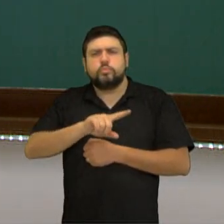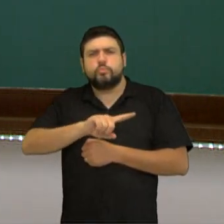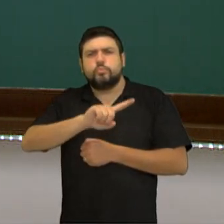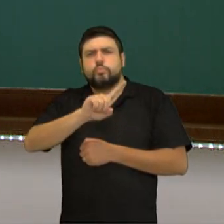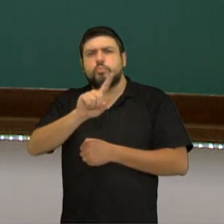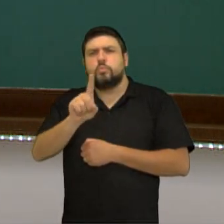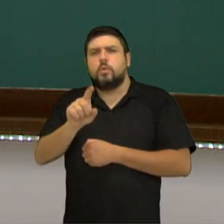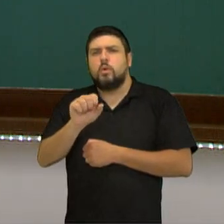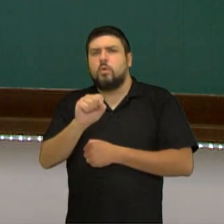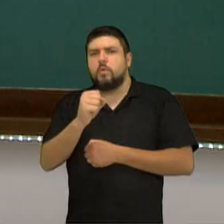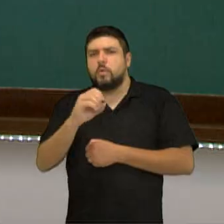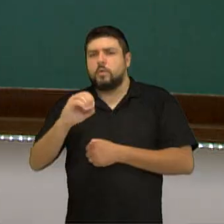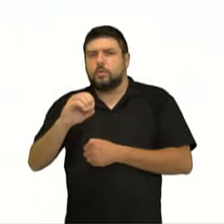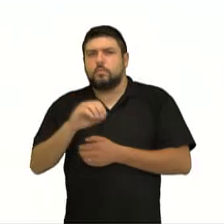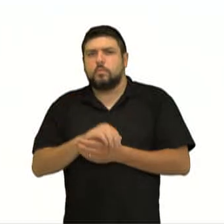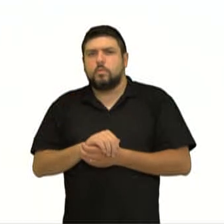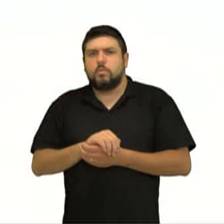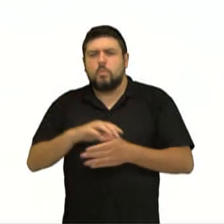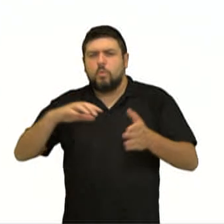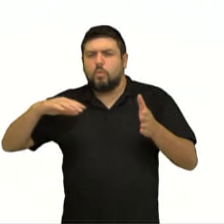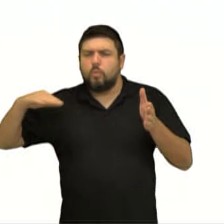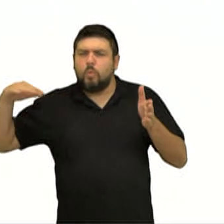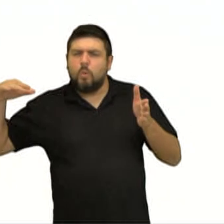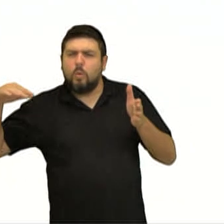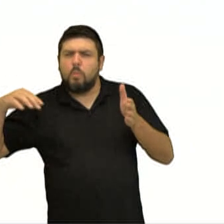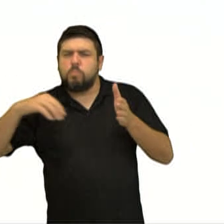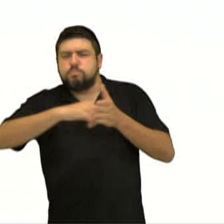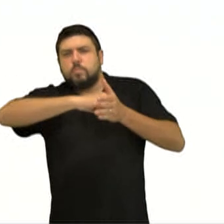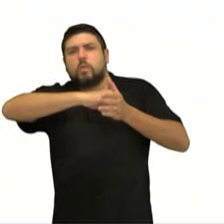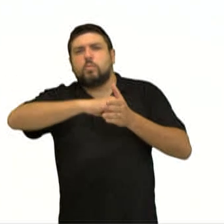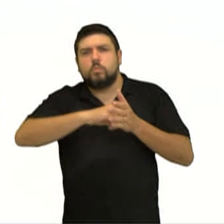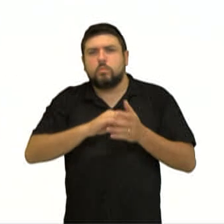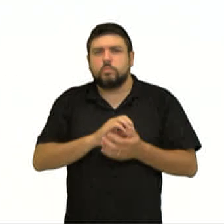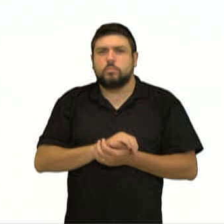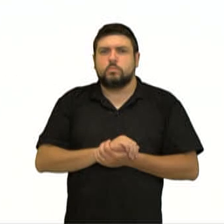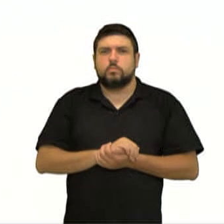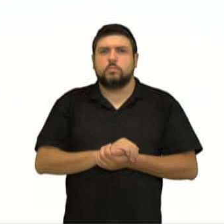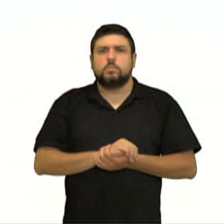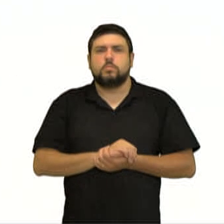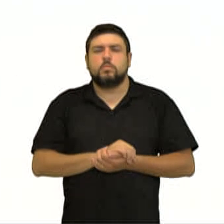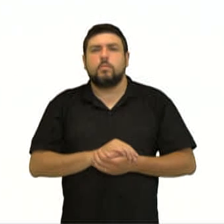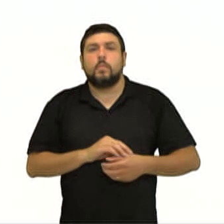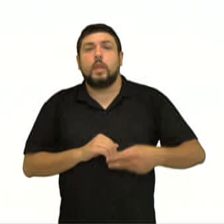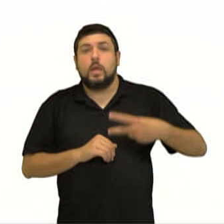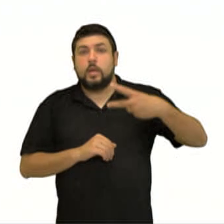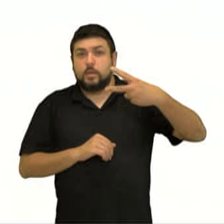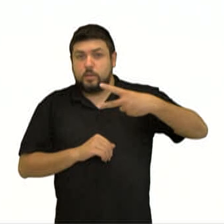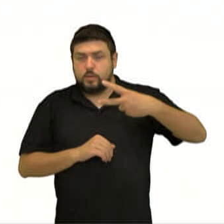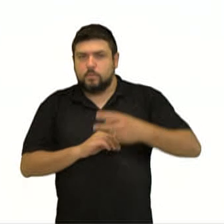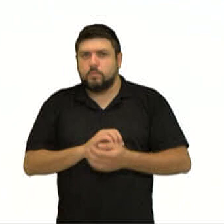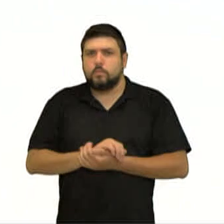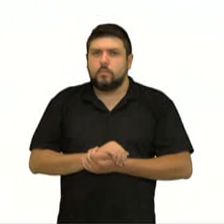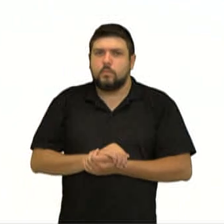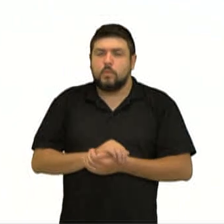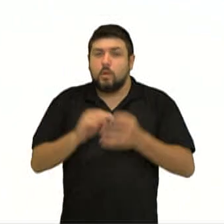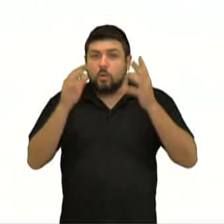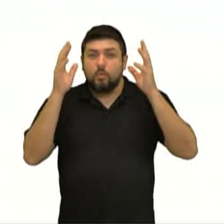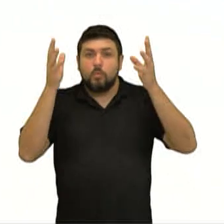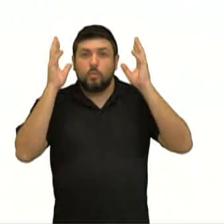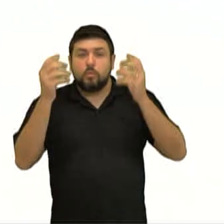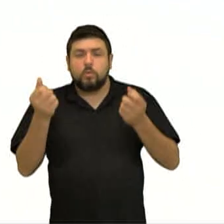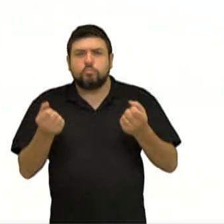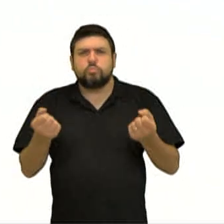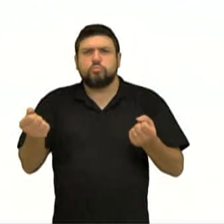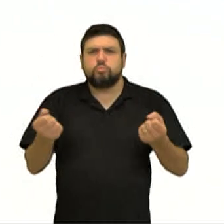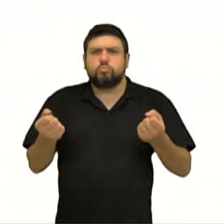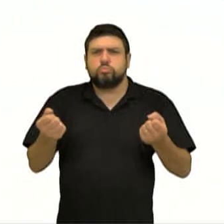se choca com o muro parado. Na segunda, um caminhão que transportava 10 toneladas de soja, viajando a 80